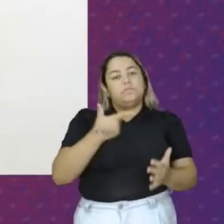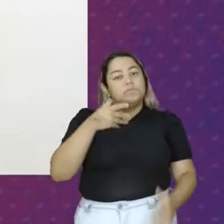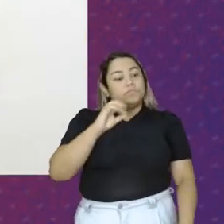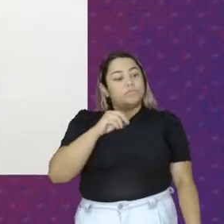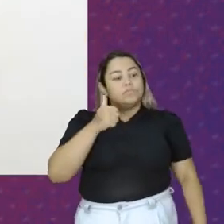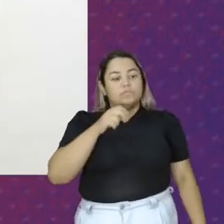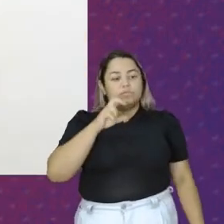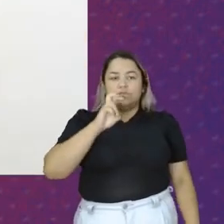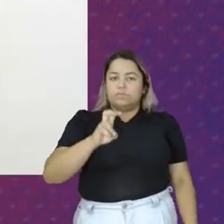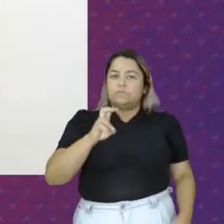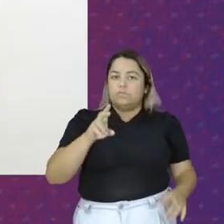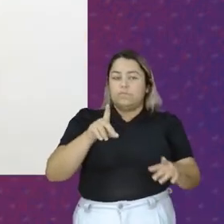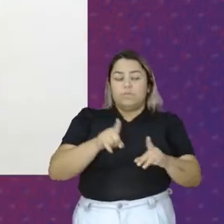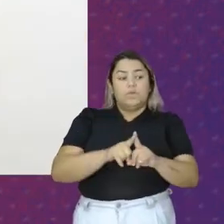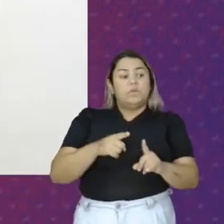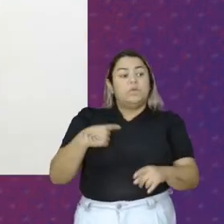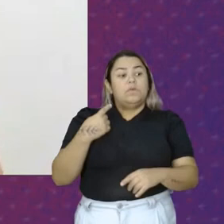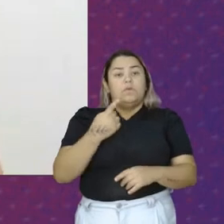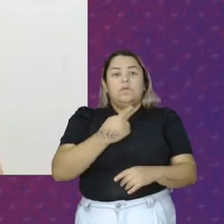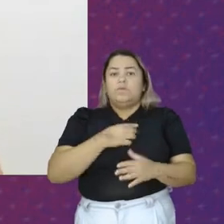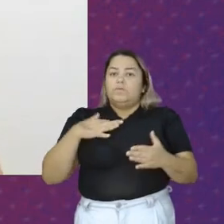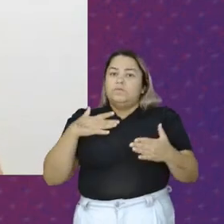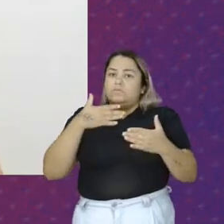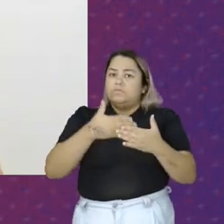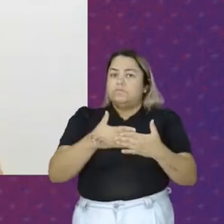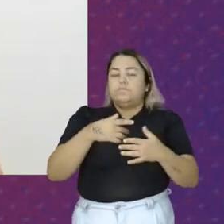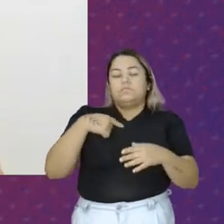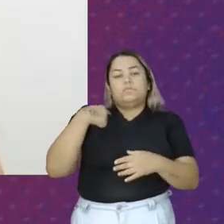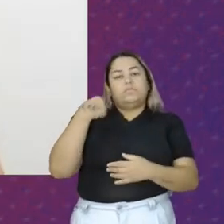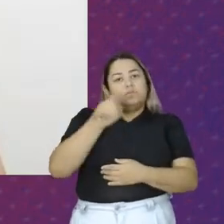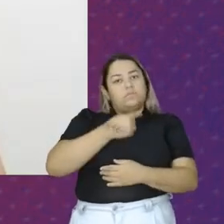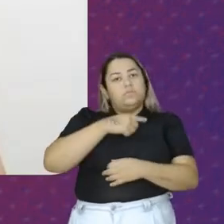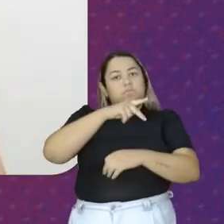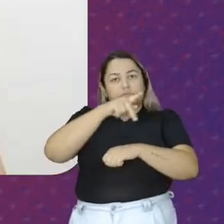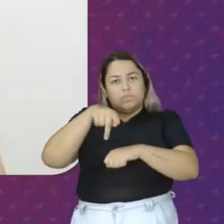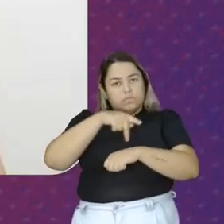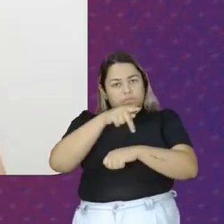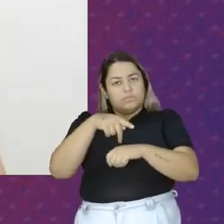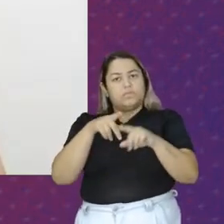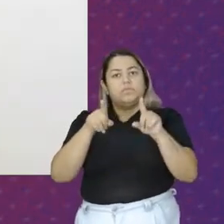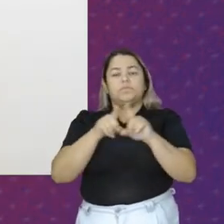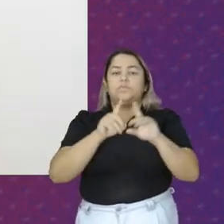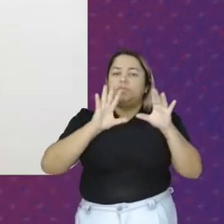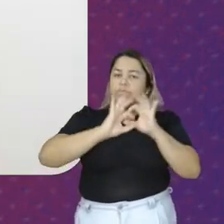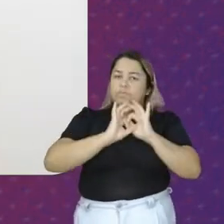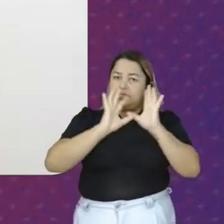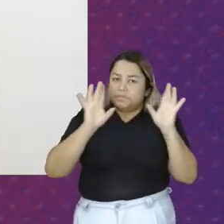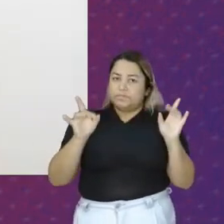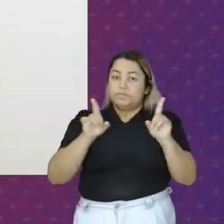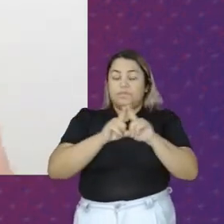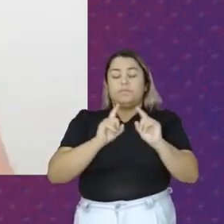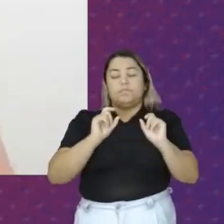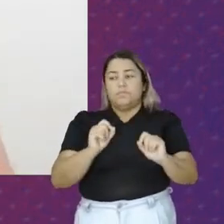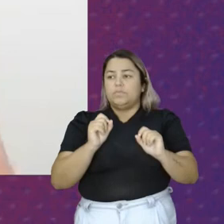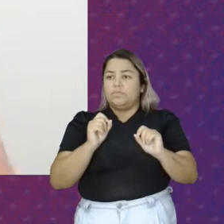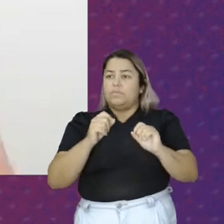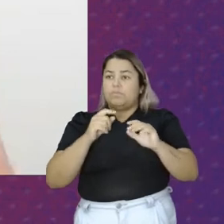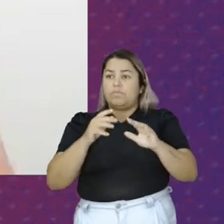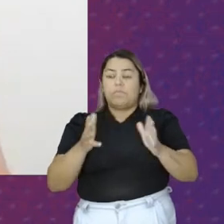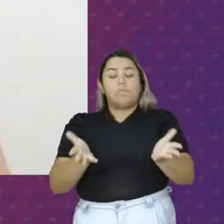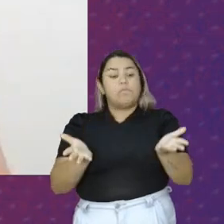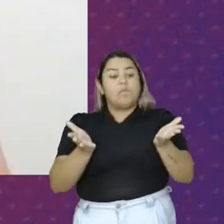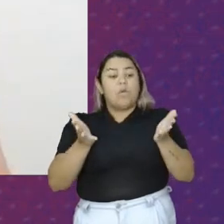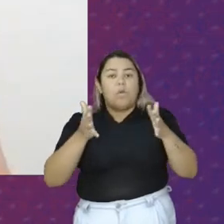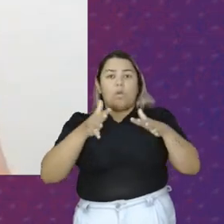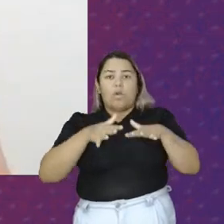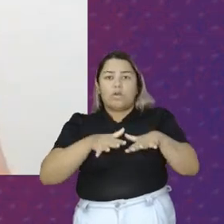que foi o período em que nós mais avançamos no nosso país, tanto com a disponibilização dos recursos de